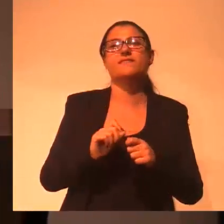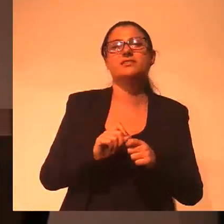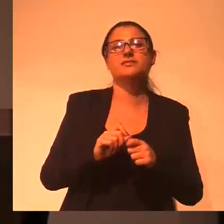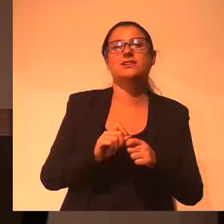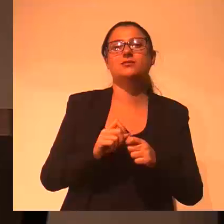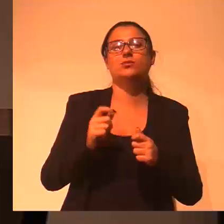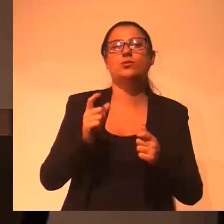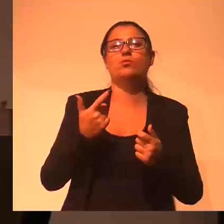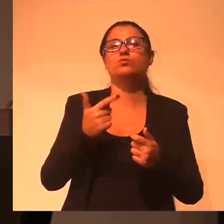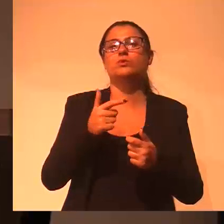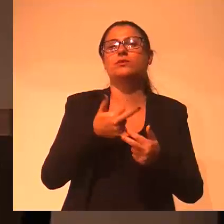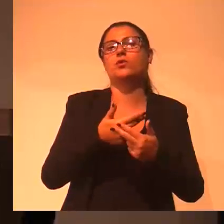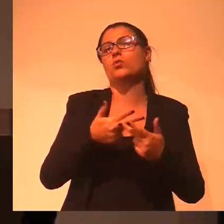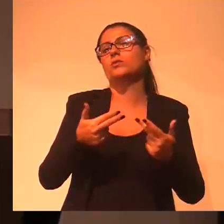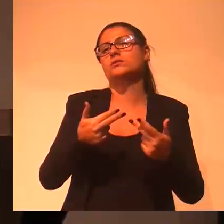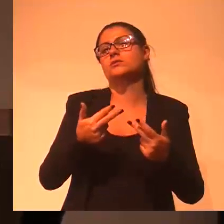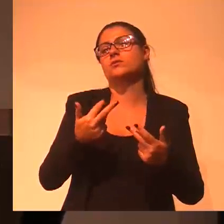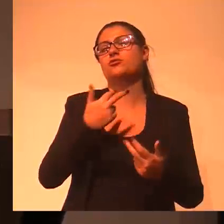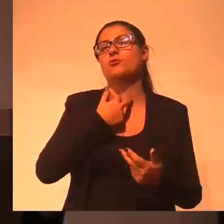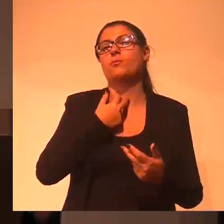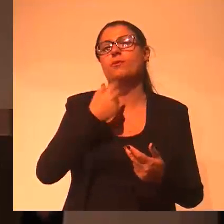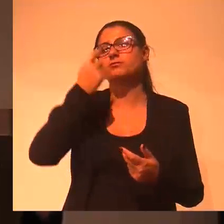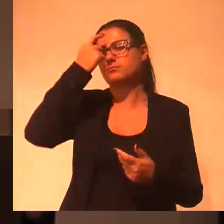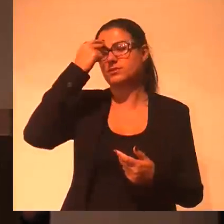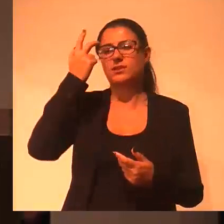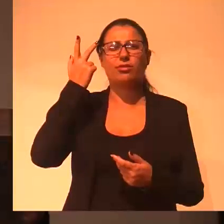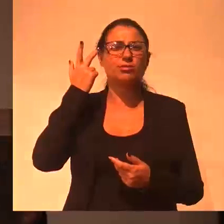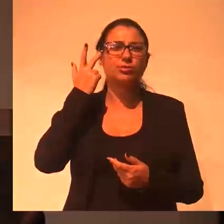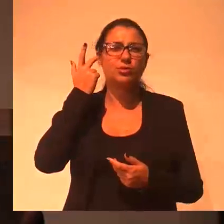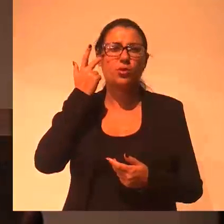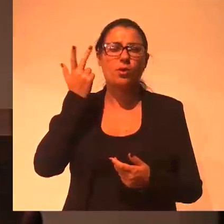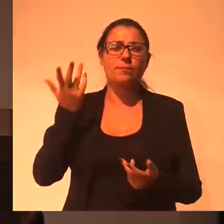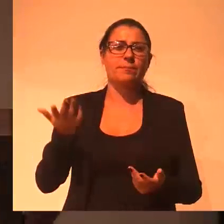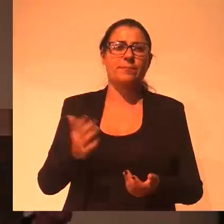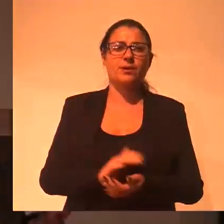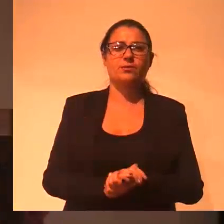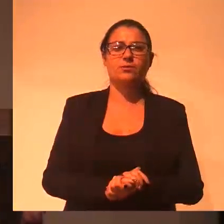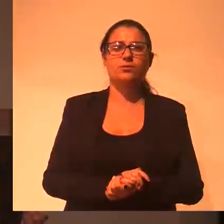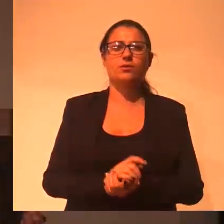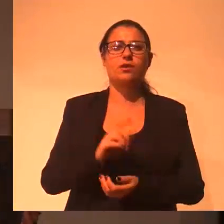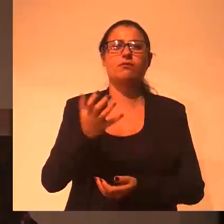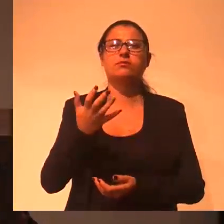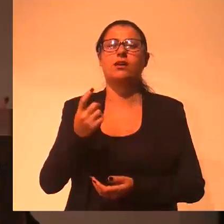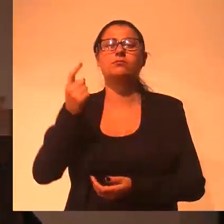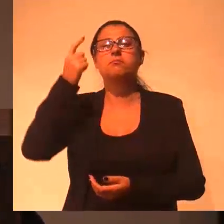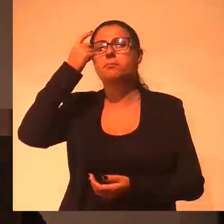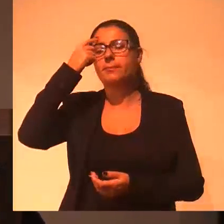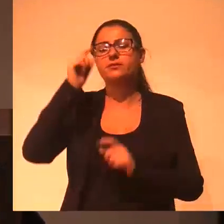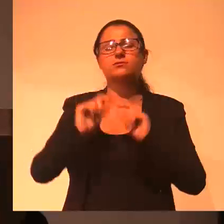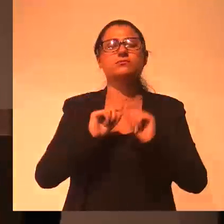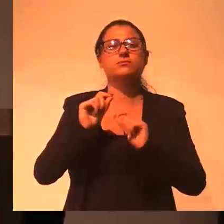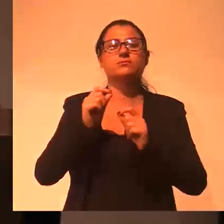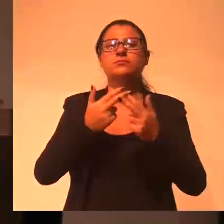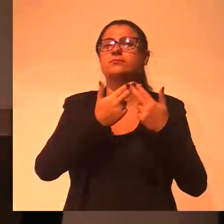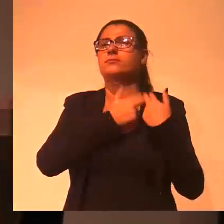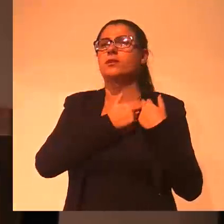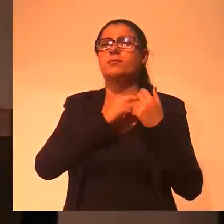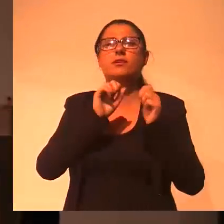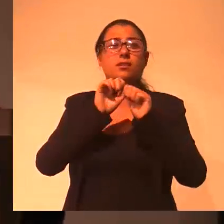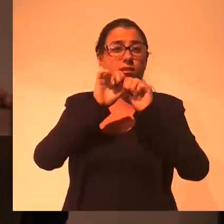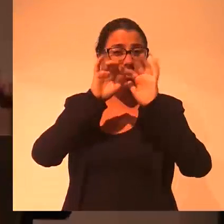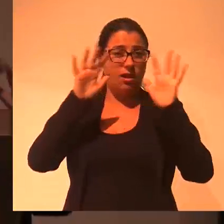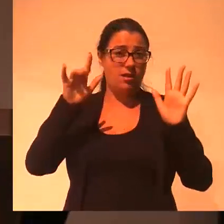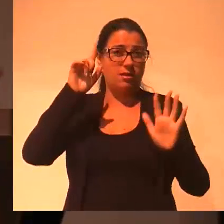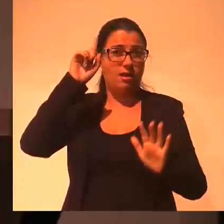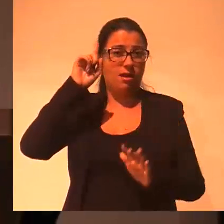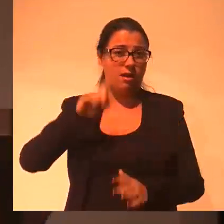Então a gente não pode achar isso normal. O que eu quero que a gente pense? A responsabilidade é clara. É do